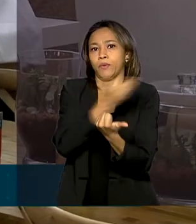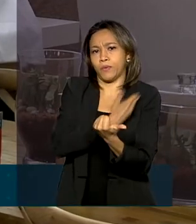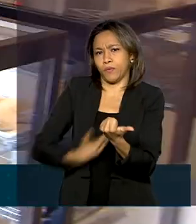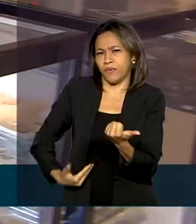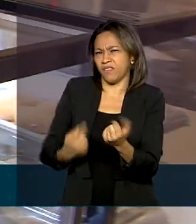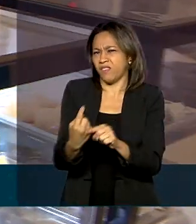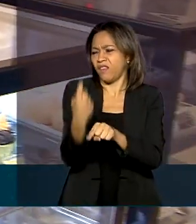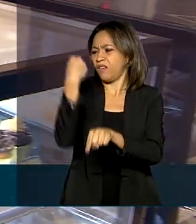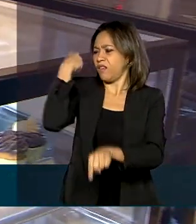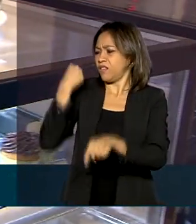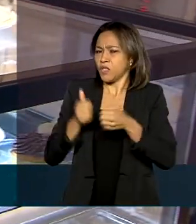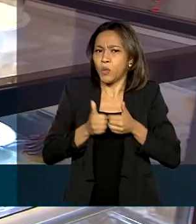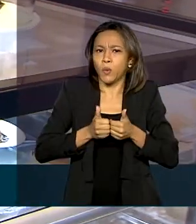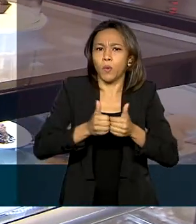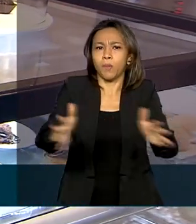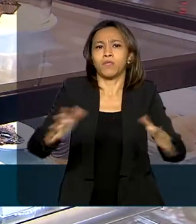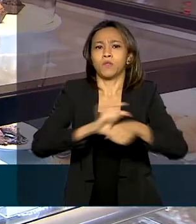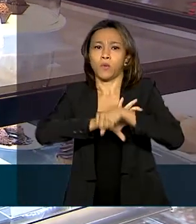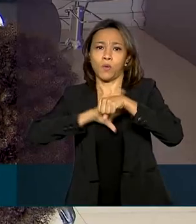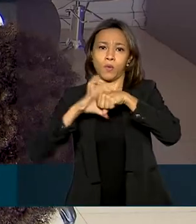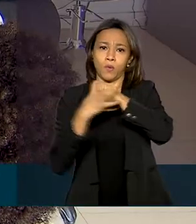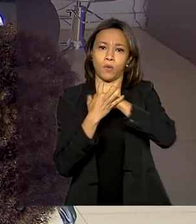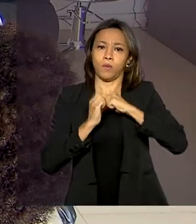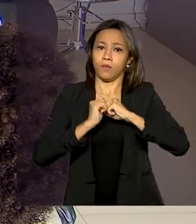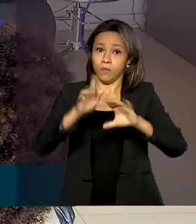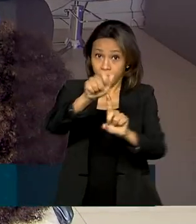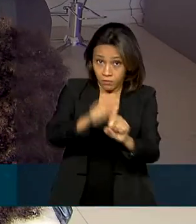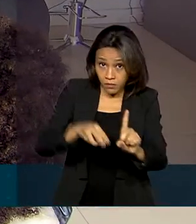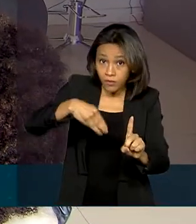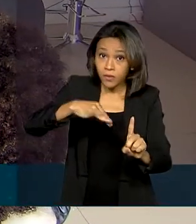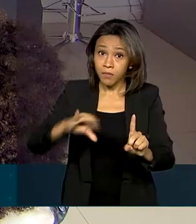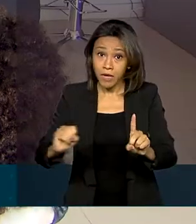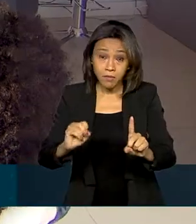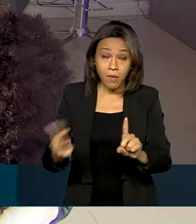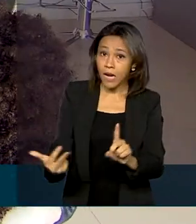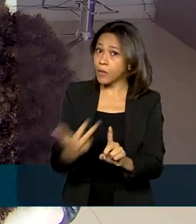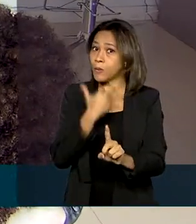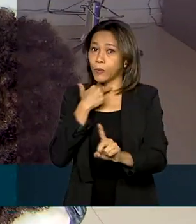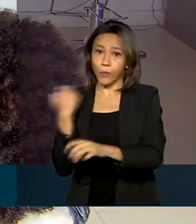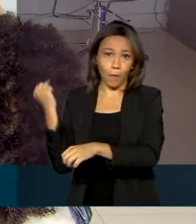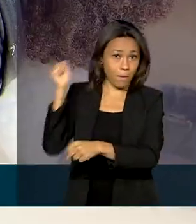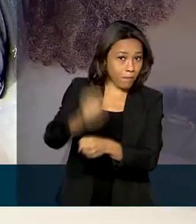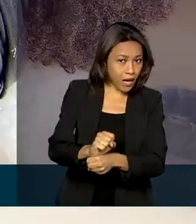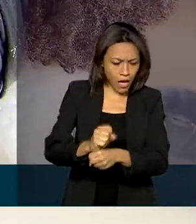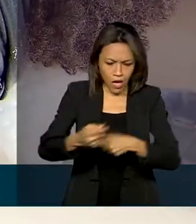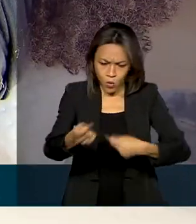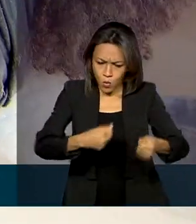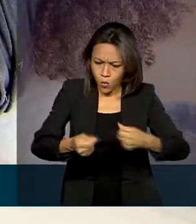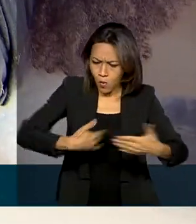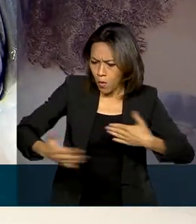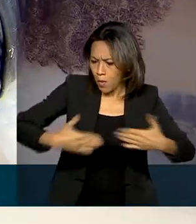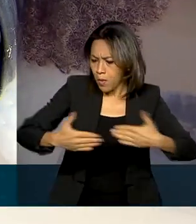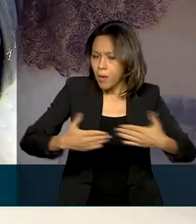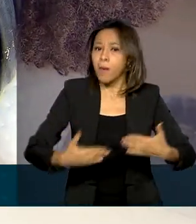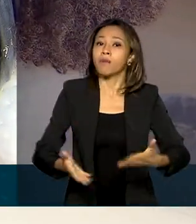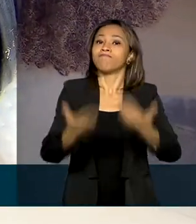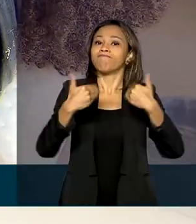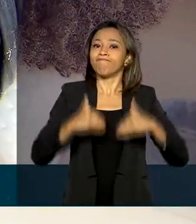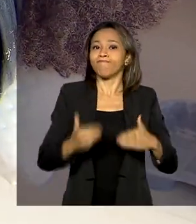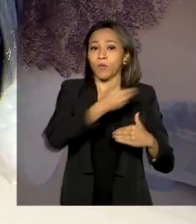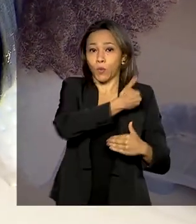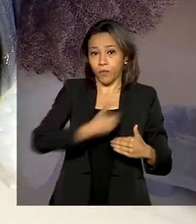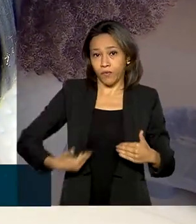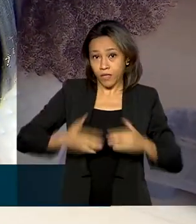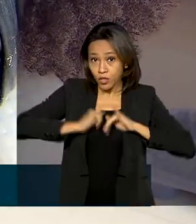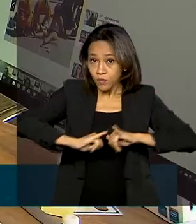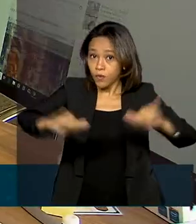pandemia do coronavírus foi decretada em março. Para não paralisar as atividades econômicas, foi lançado o Programa Nacional